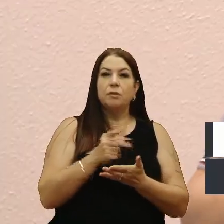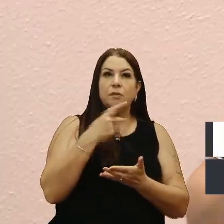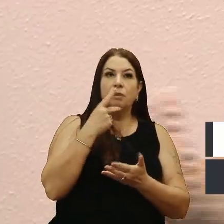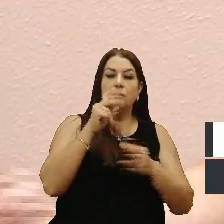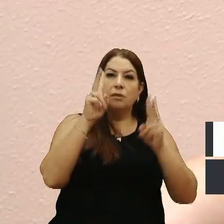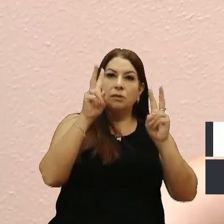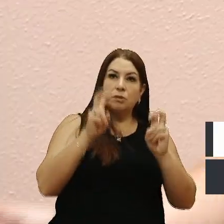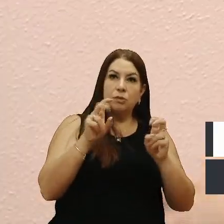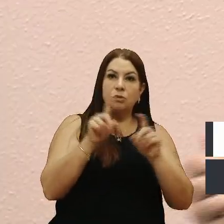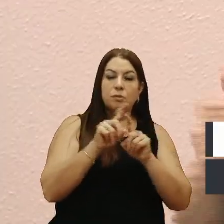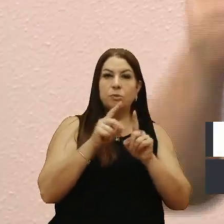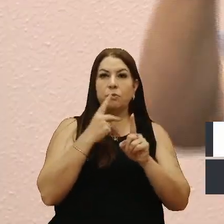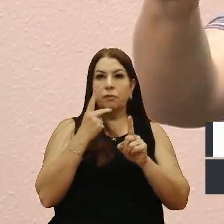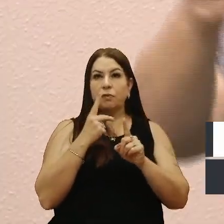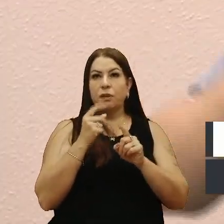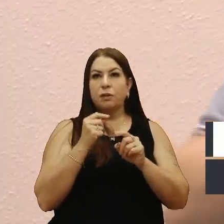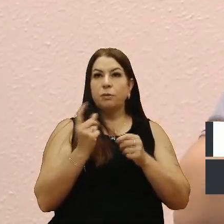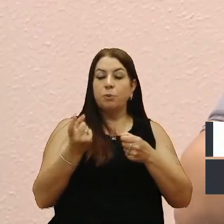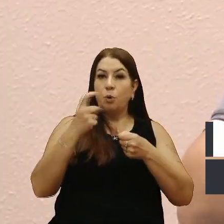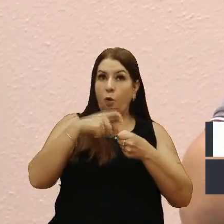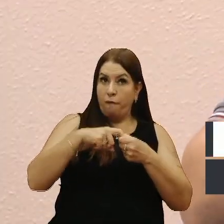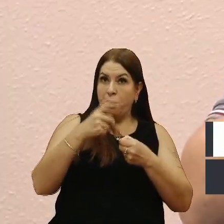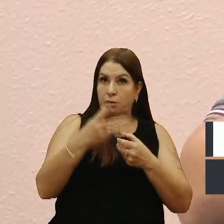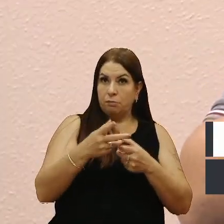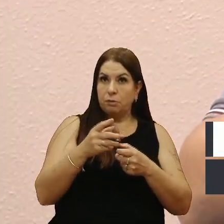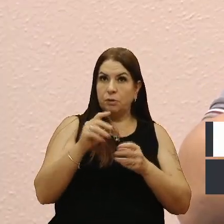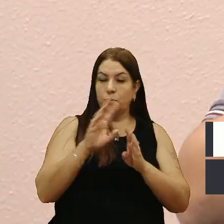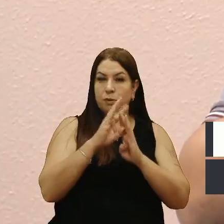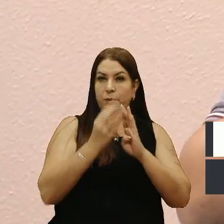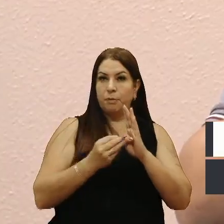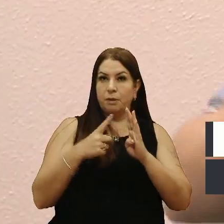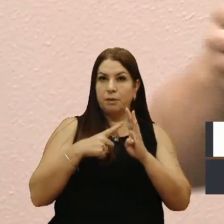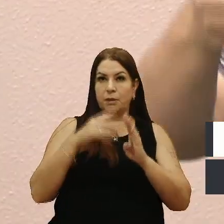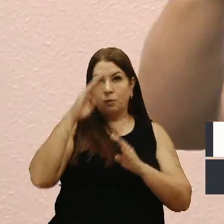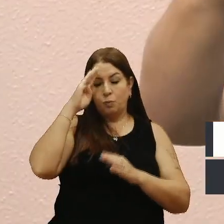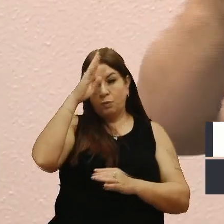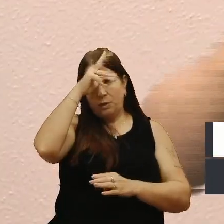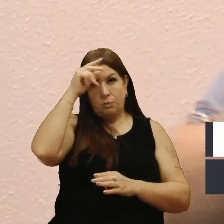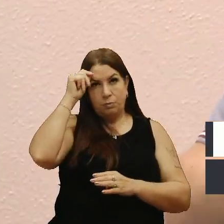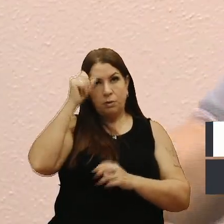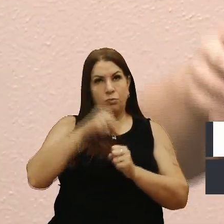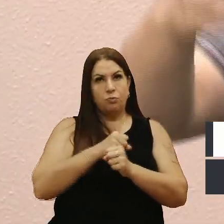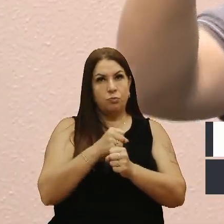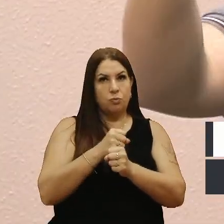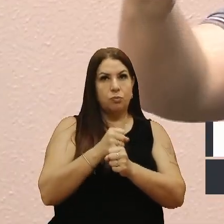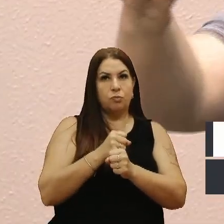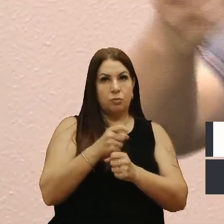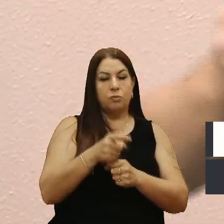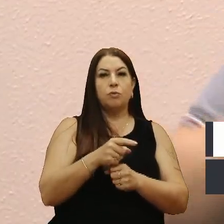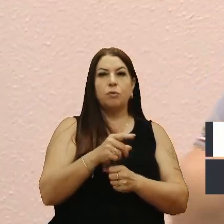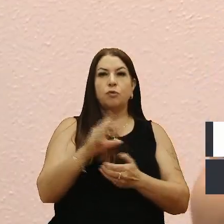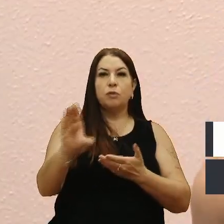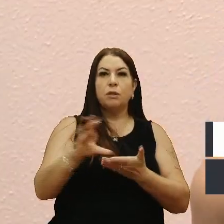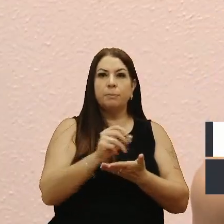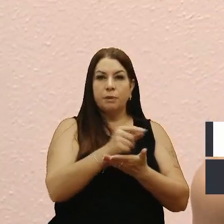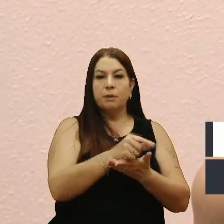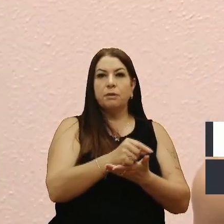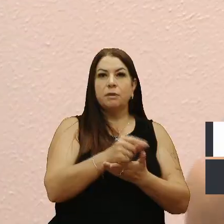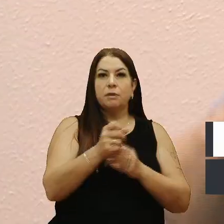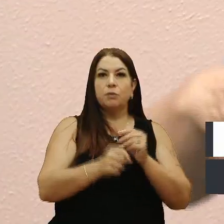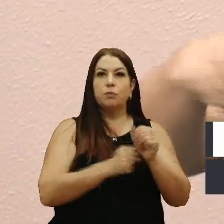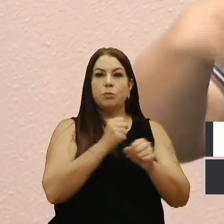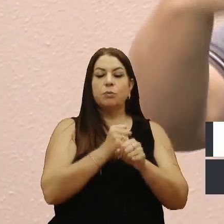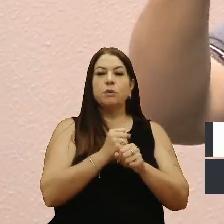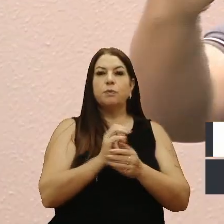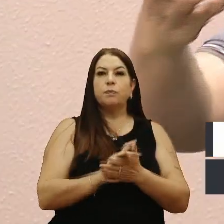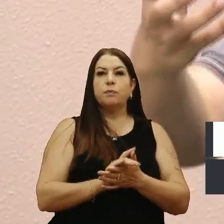assunto, mas também para falar sobre um convênio que o SAMAI tem com a Guarda Municipal de anos, onde que repassa valores anuais justamente